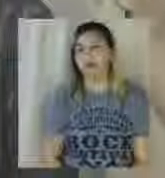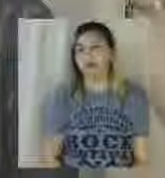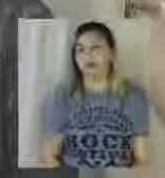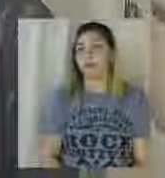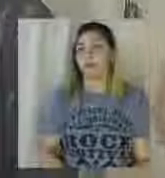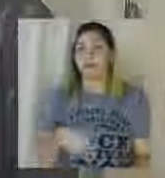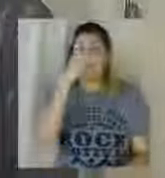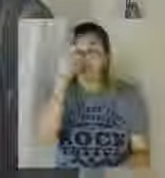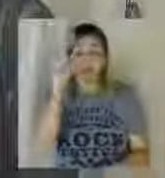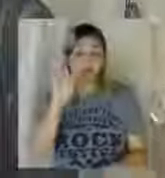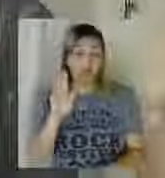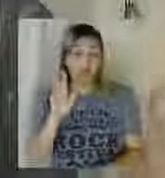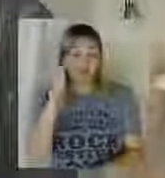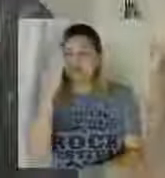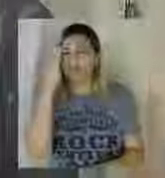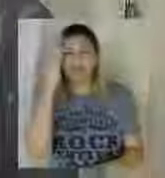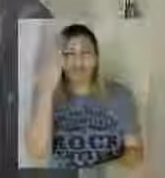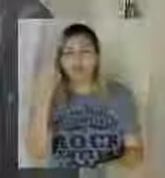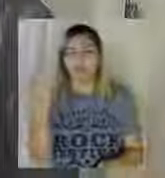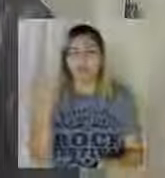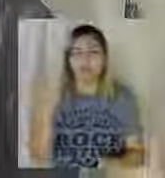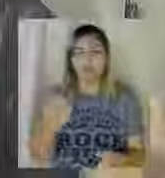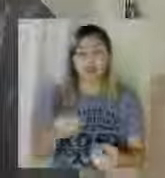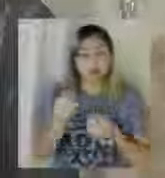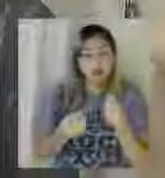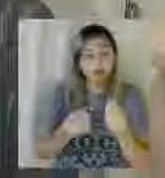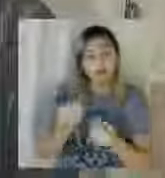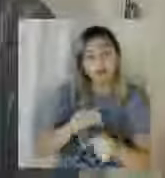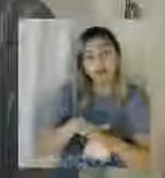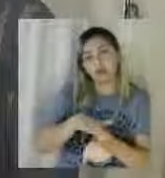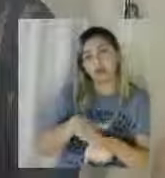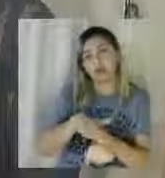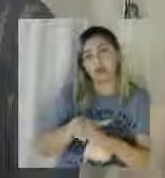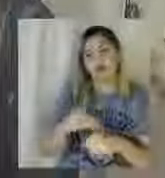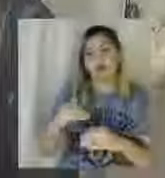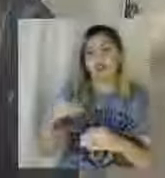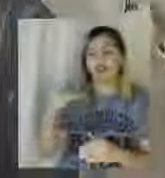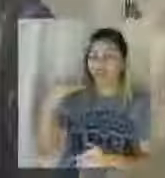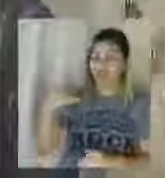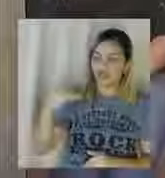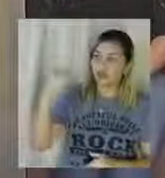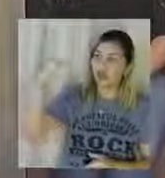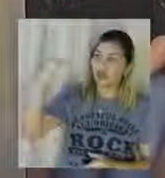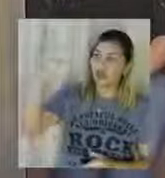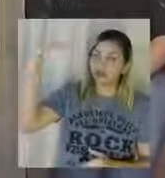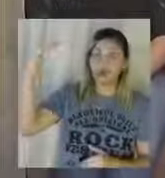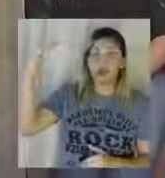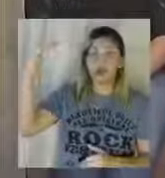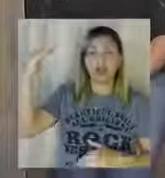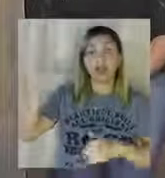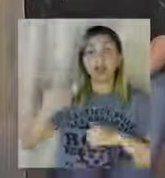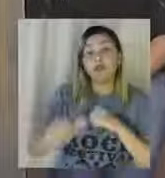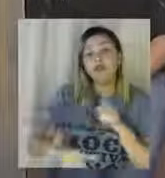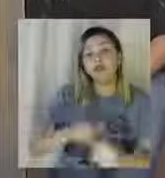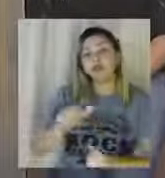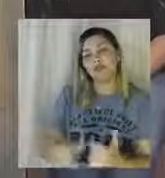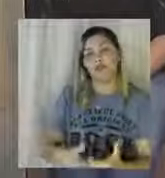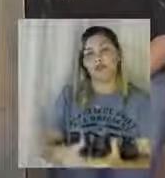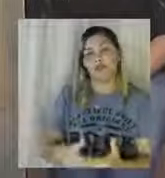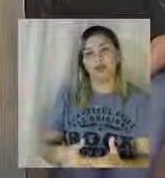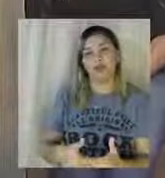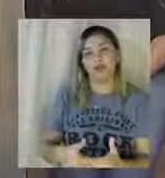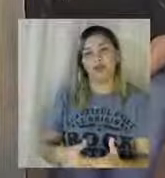As pessoas não entendiam como eu conversava. Eu fui crescendo e me sentindo, me transformando, mas o